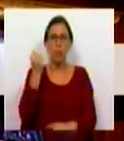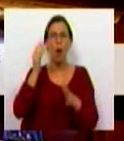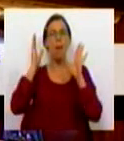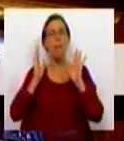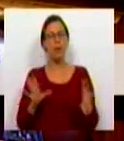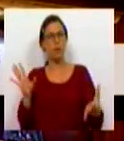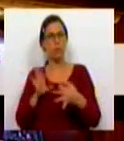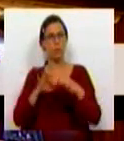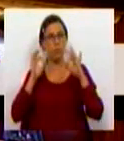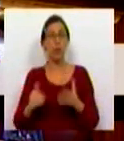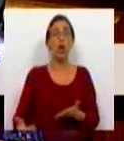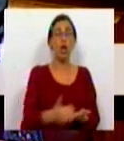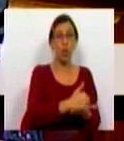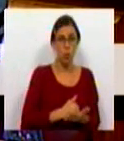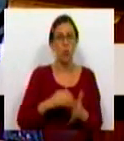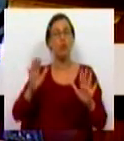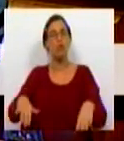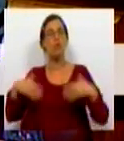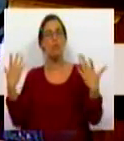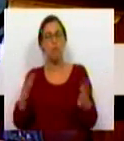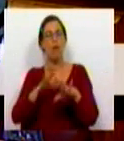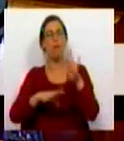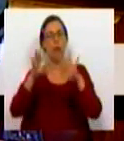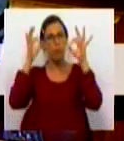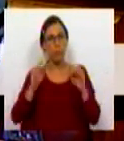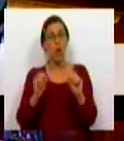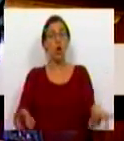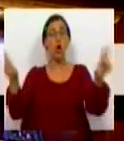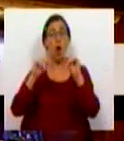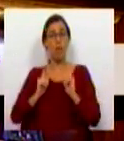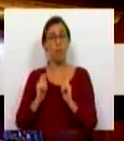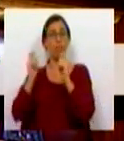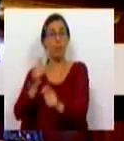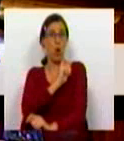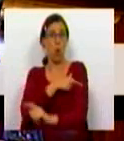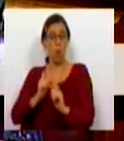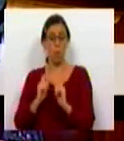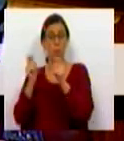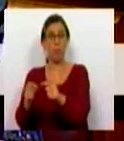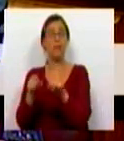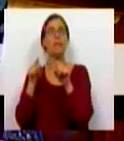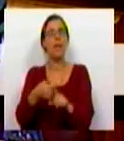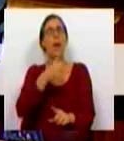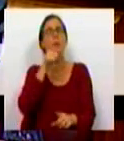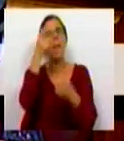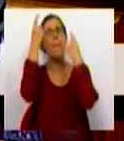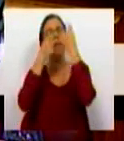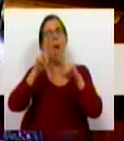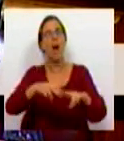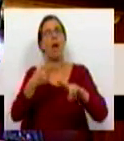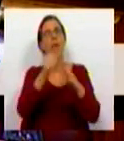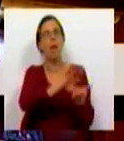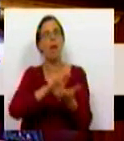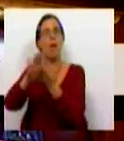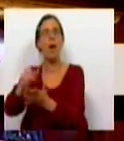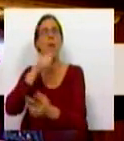necessita da adequada atribuição de recursos que permitam o pleno exercício das novas competências a transferir. Nesse sentido, como é que pensa reforçar o